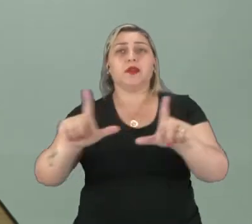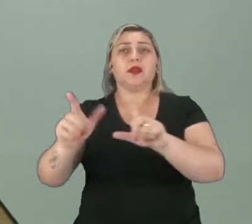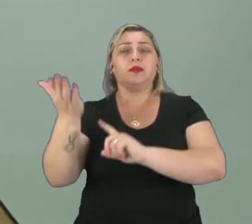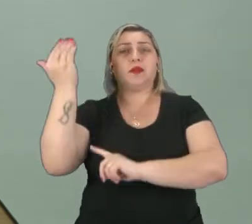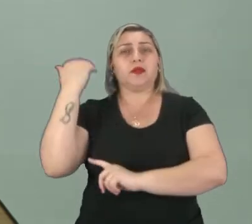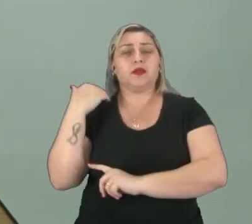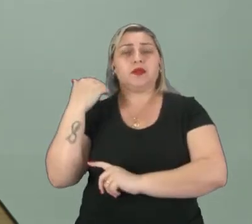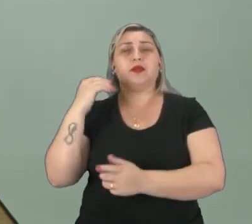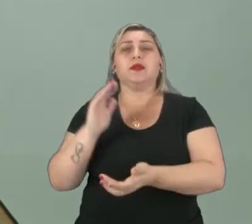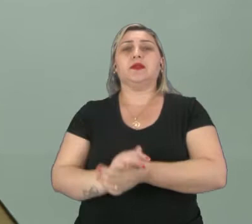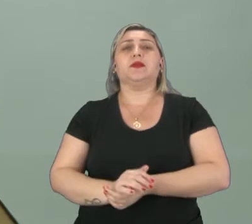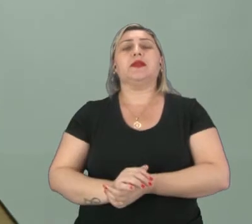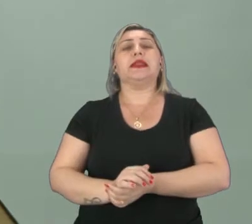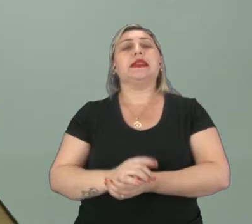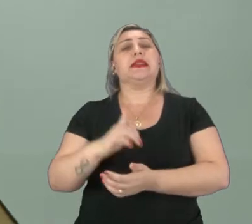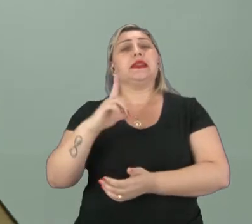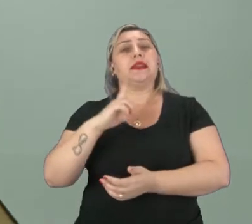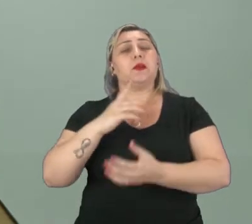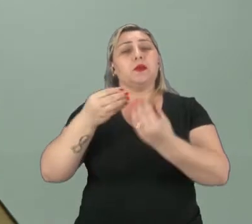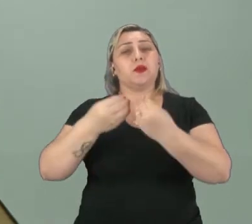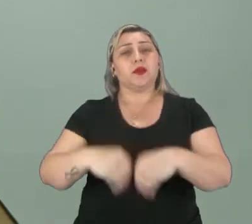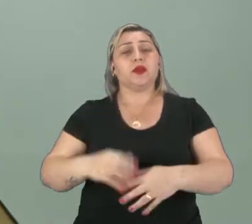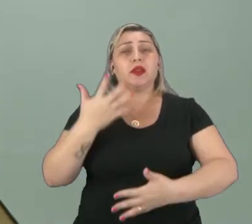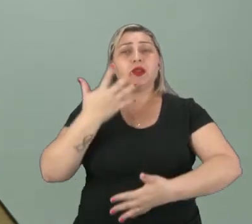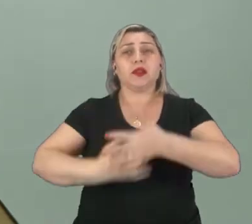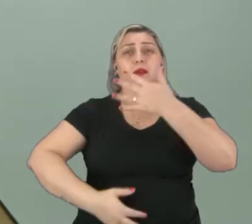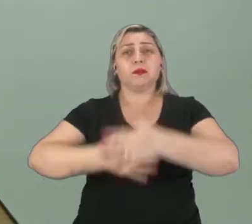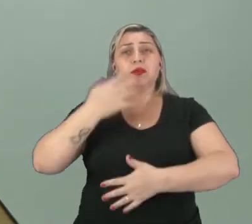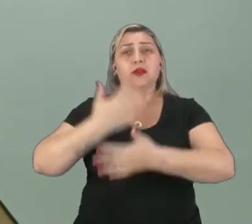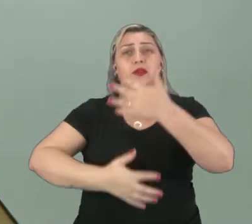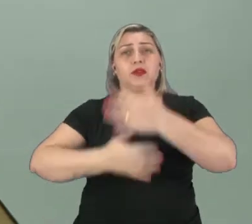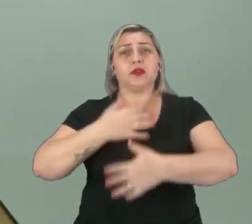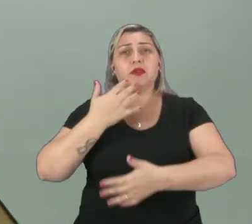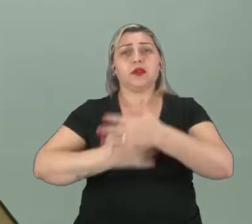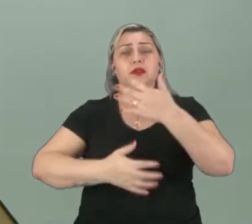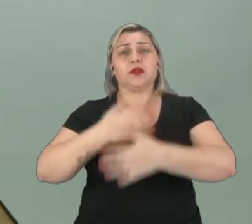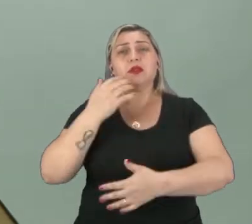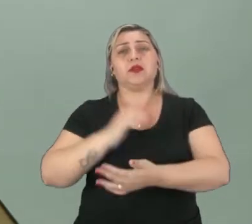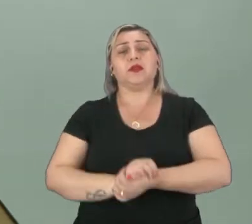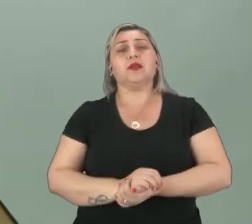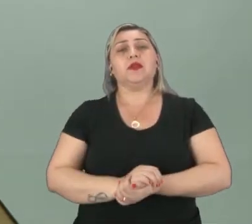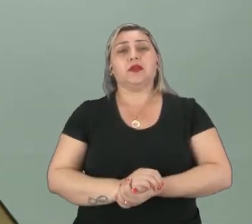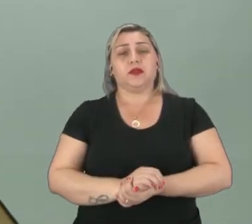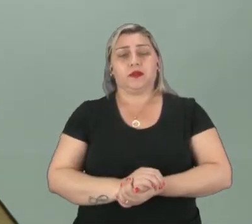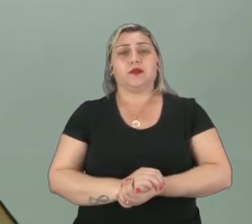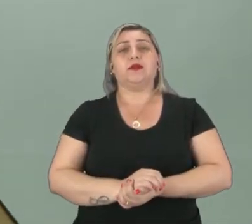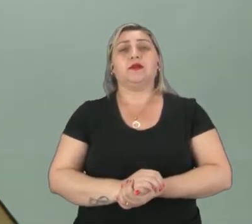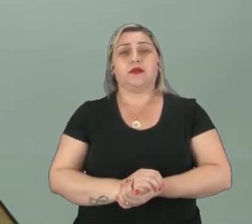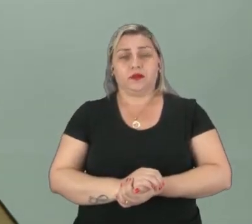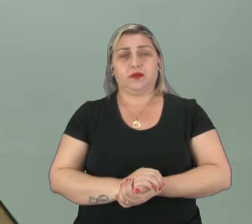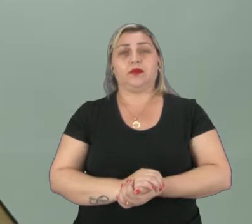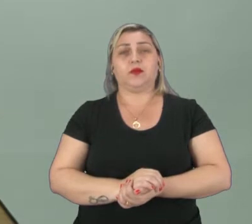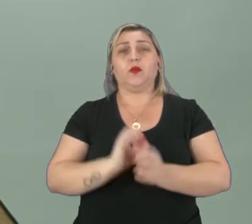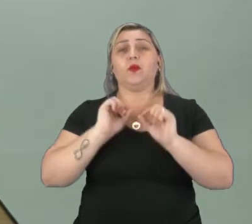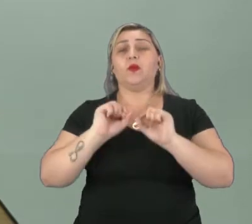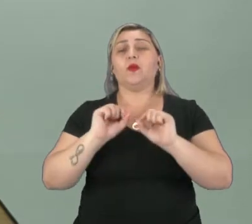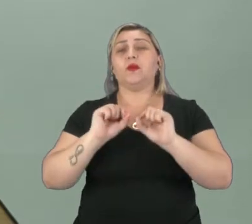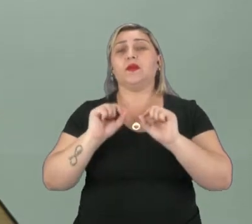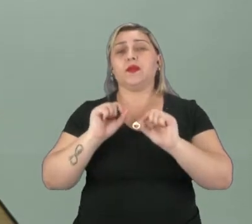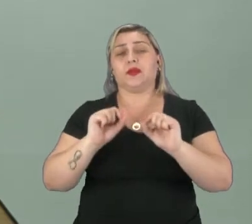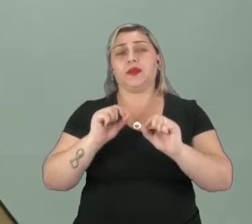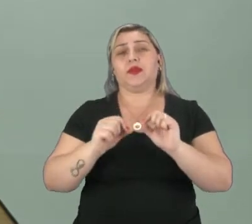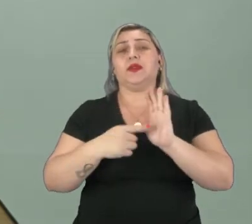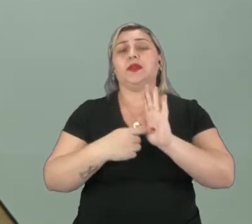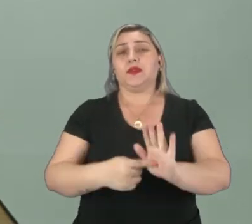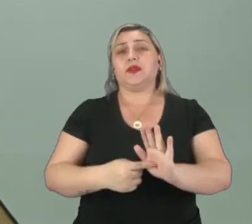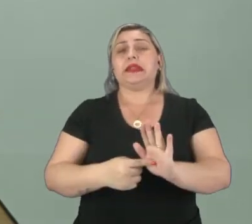anterior, ele acaba causando, atrapalhando os dispositivos que a gente tem que